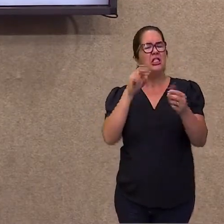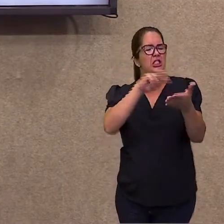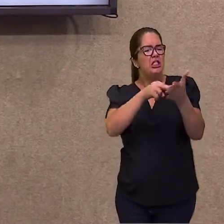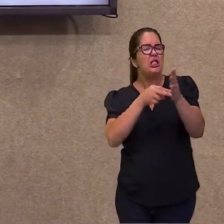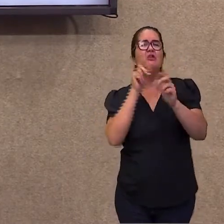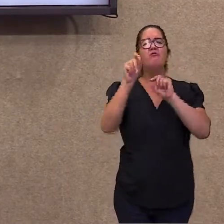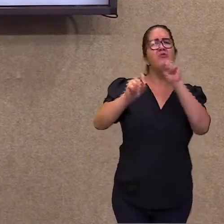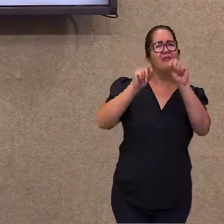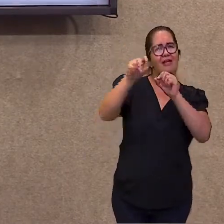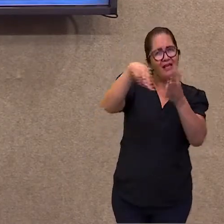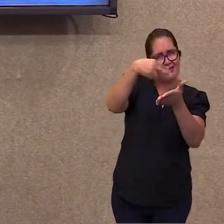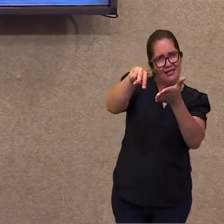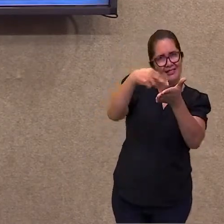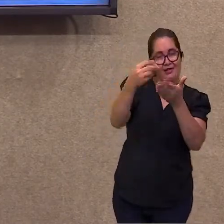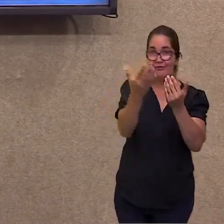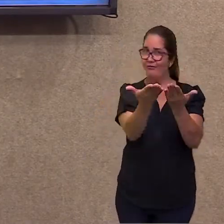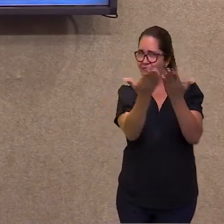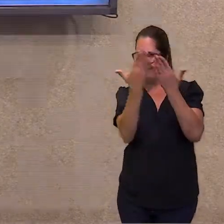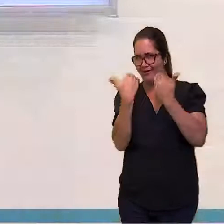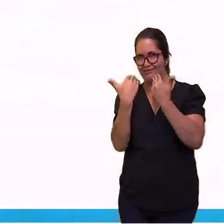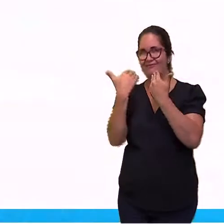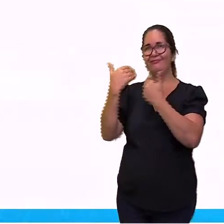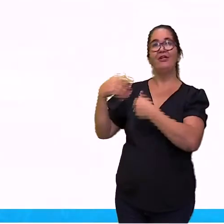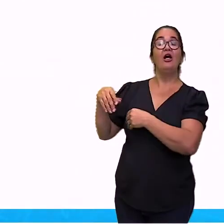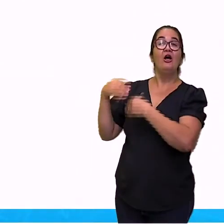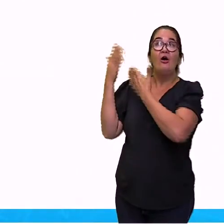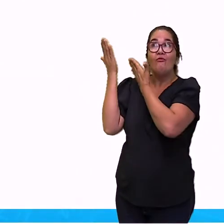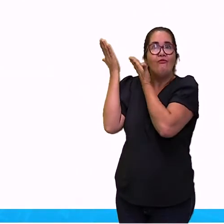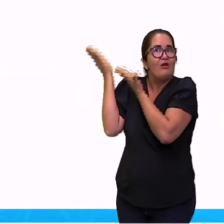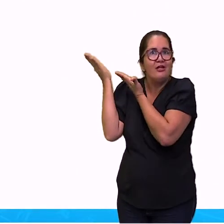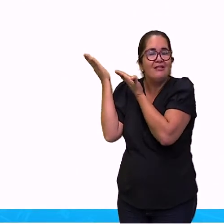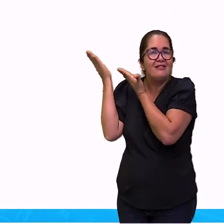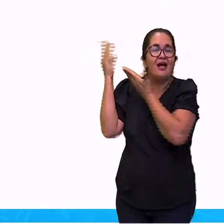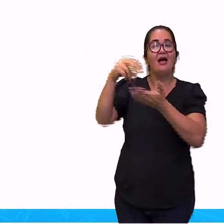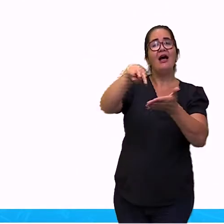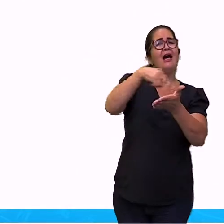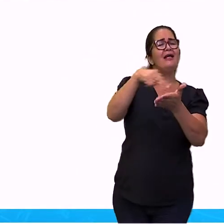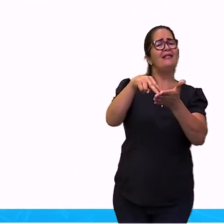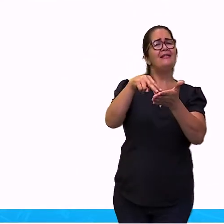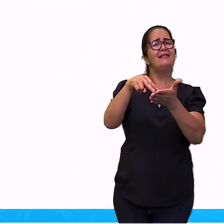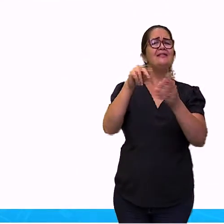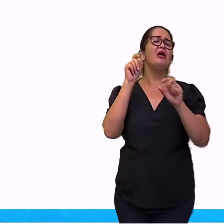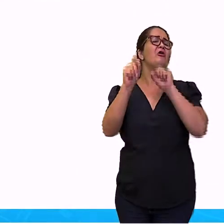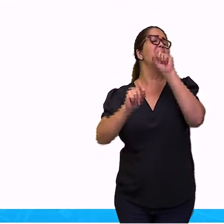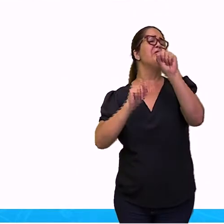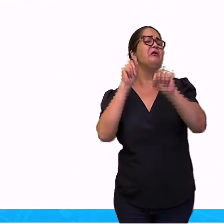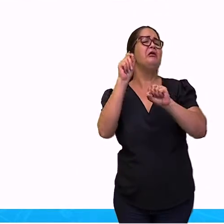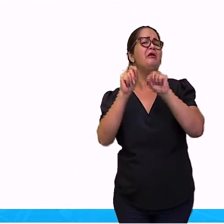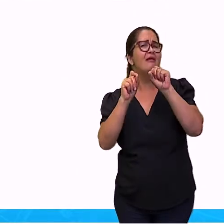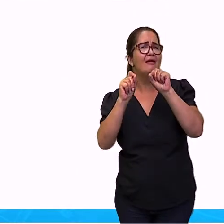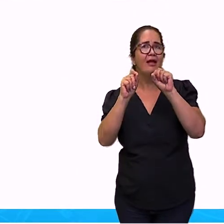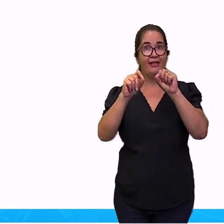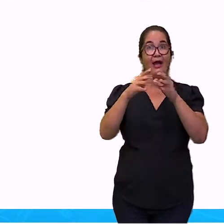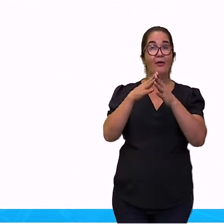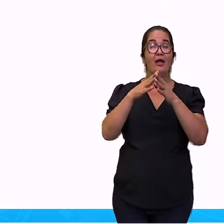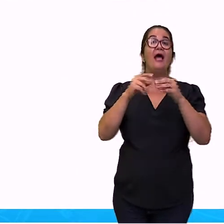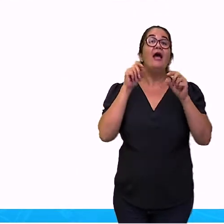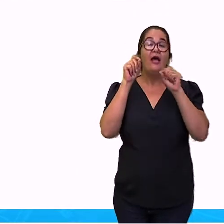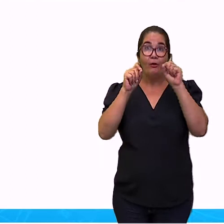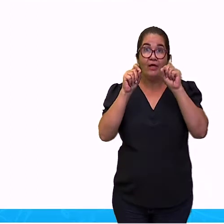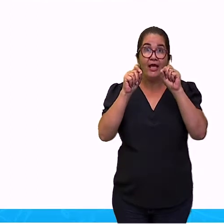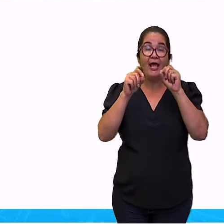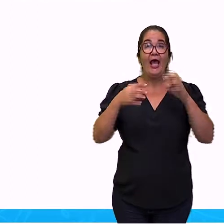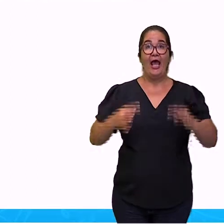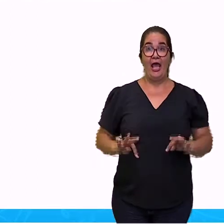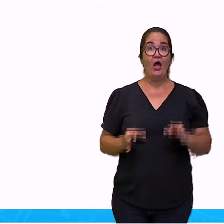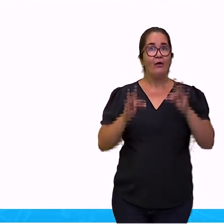é dança? Vamos lá, juntinhos? O que é dança? A dança é um tipo de manifestação artística que